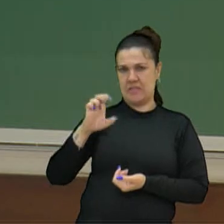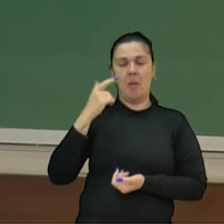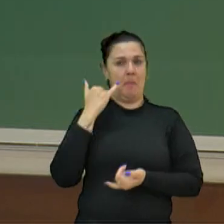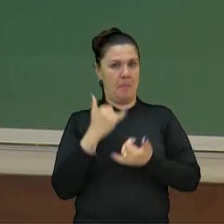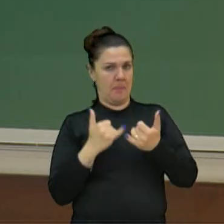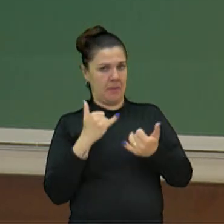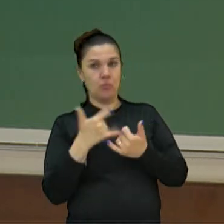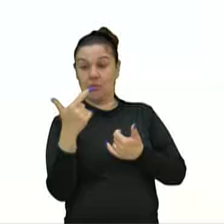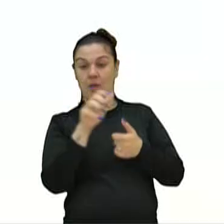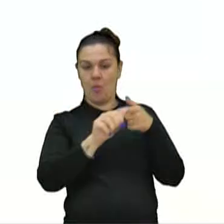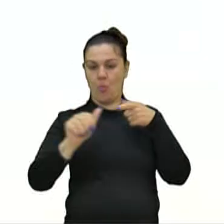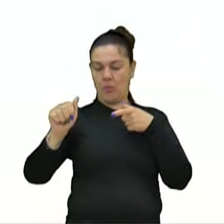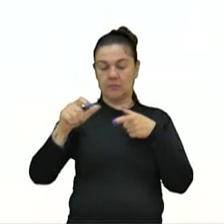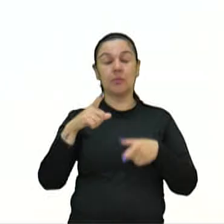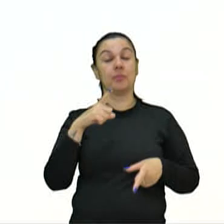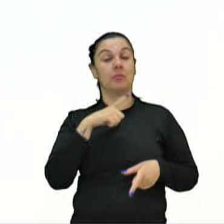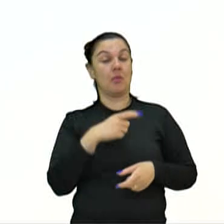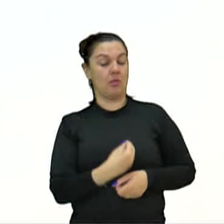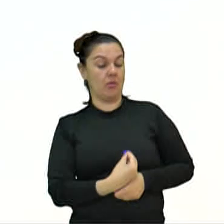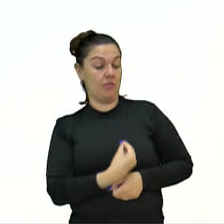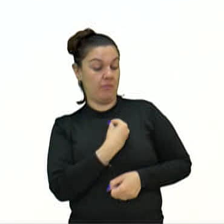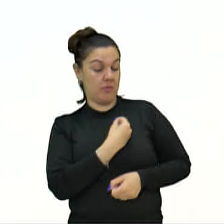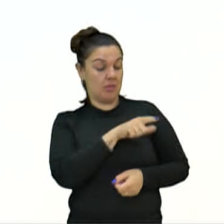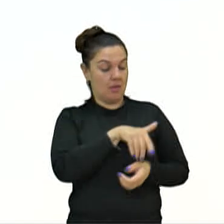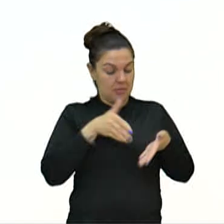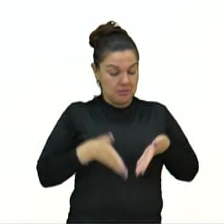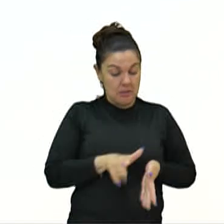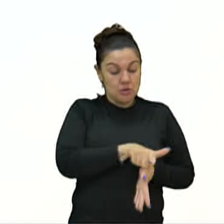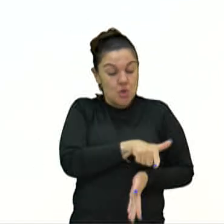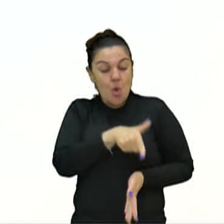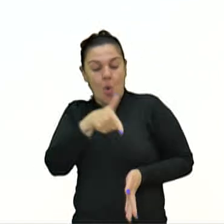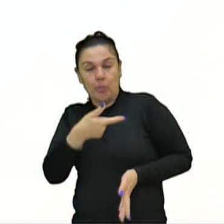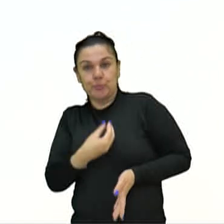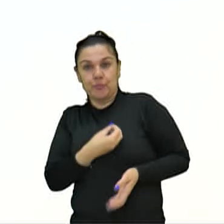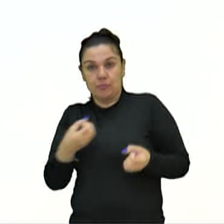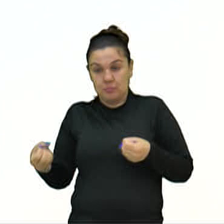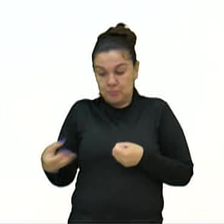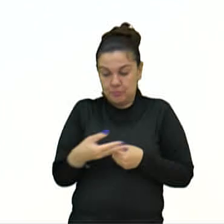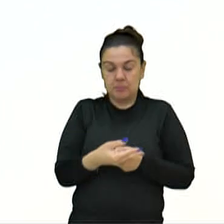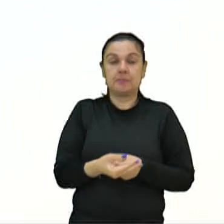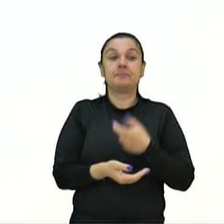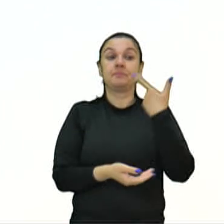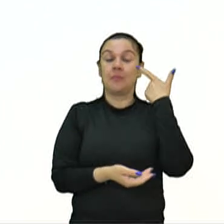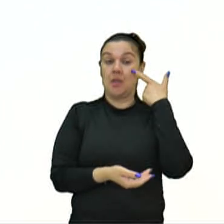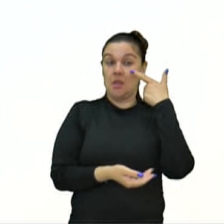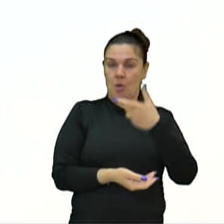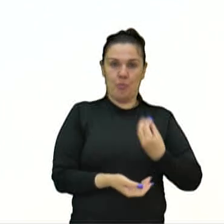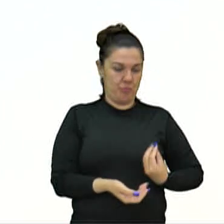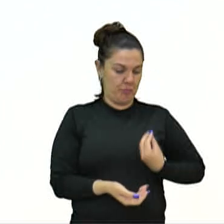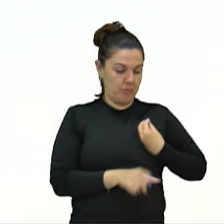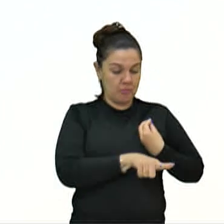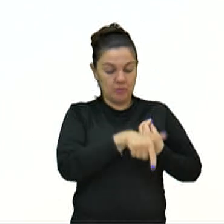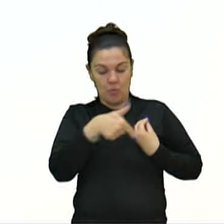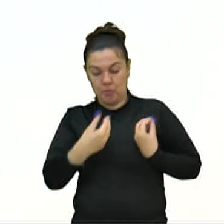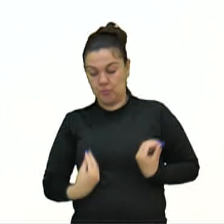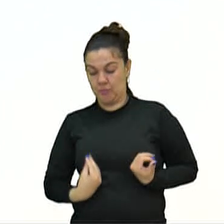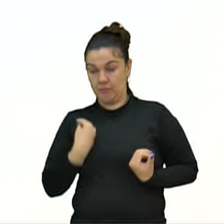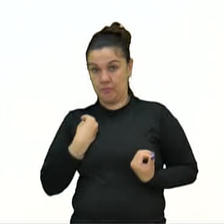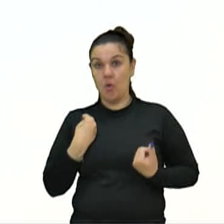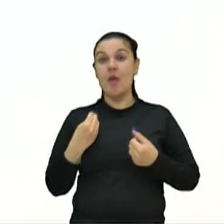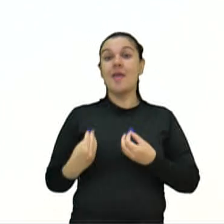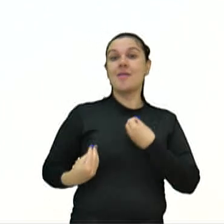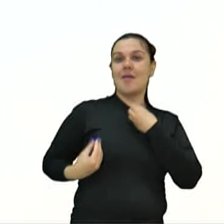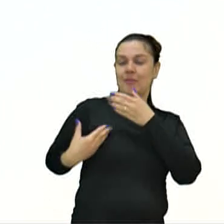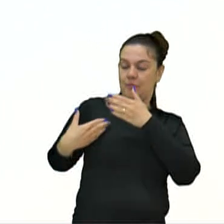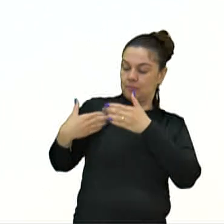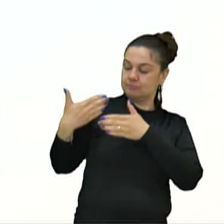aqui está dizendo que um ser vivo só nasce de outro ser vivo. Então, olha só. Ser vivo surge de outro ser vivo e a vida surgiu ao longo